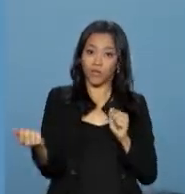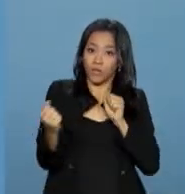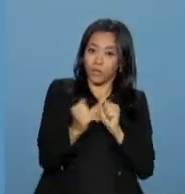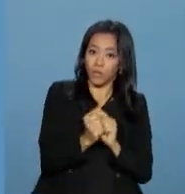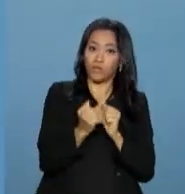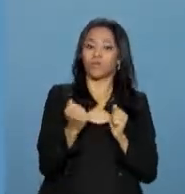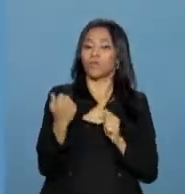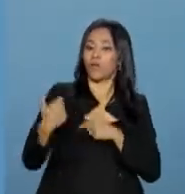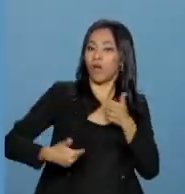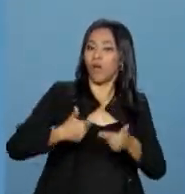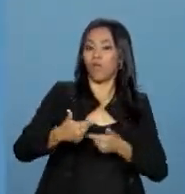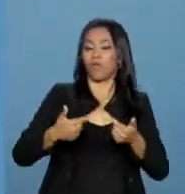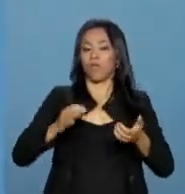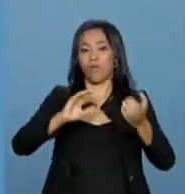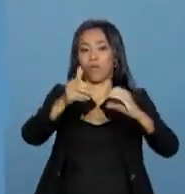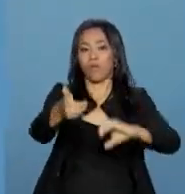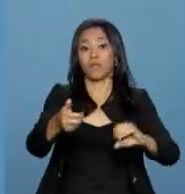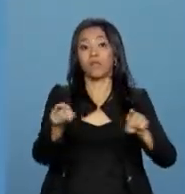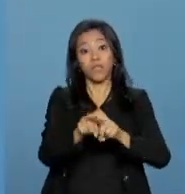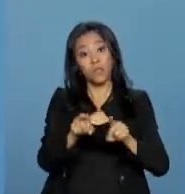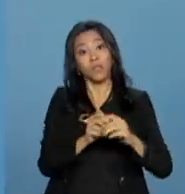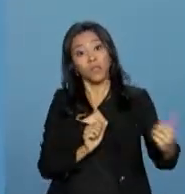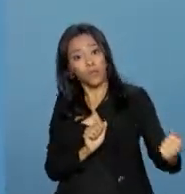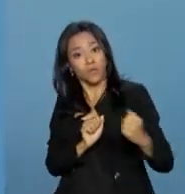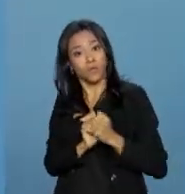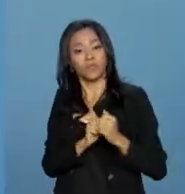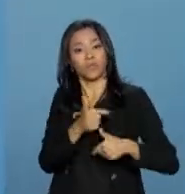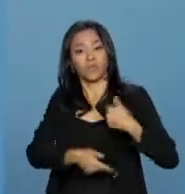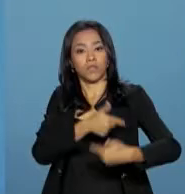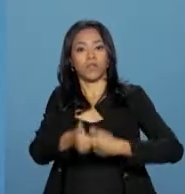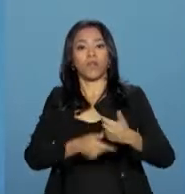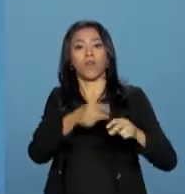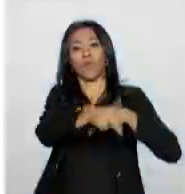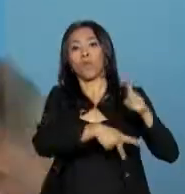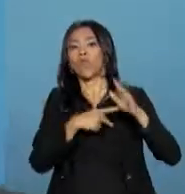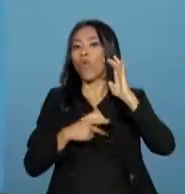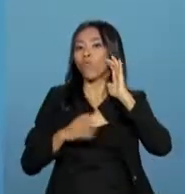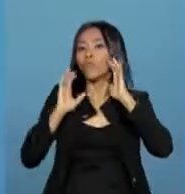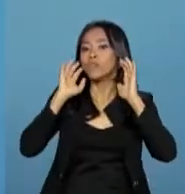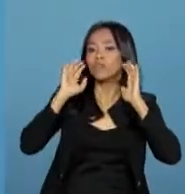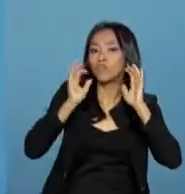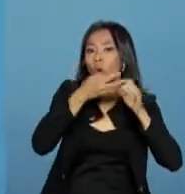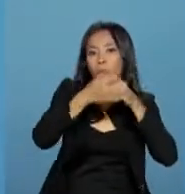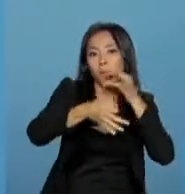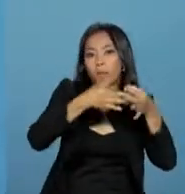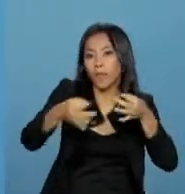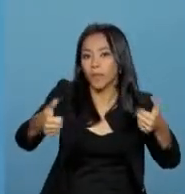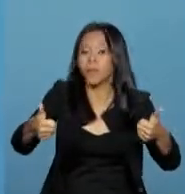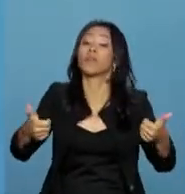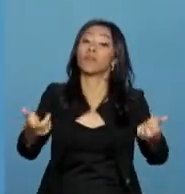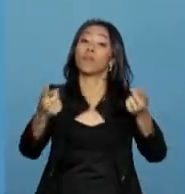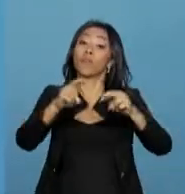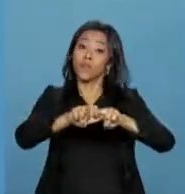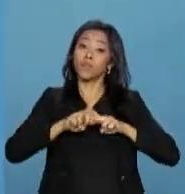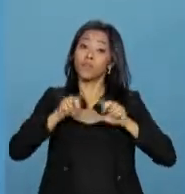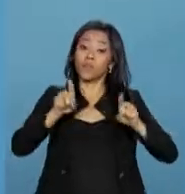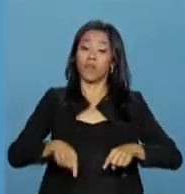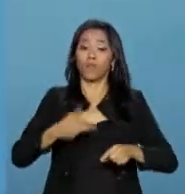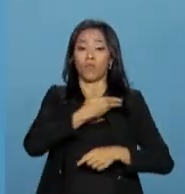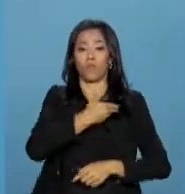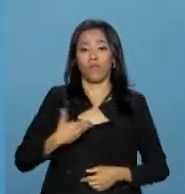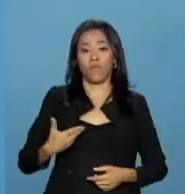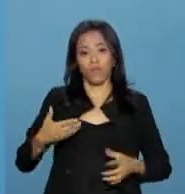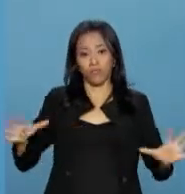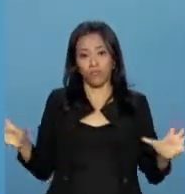Nacional, mas especialmente temos que trabalhar com o povo, ouvindo a sociedade. Portanto, é um governo integrado com o povo